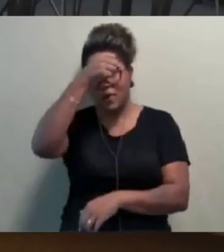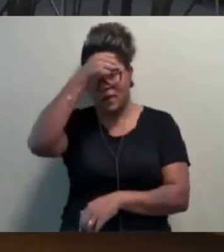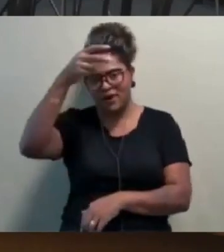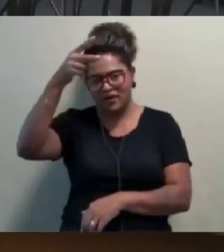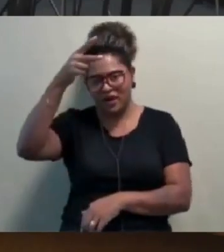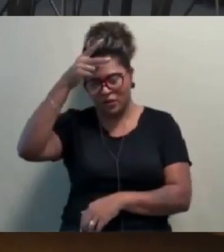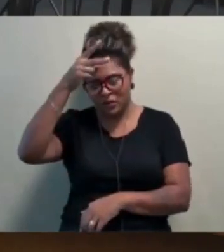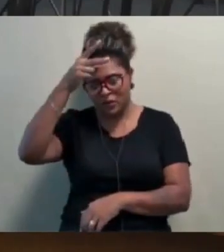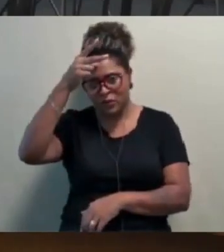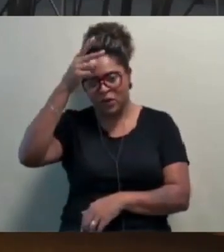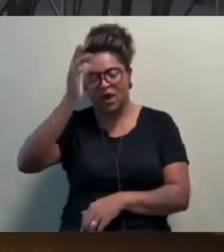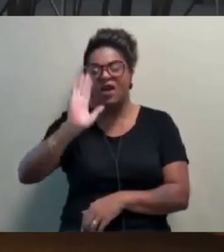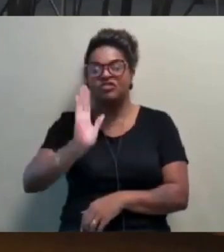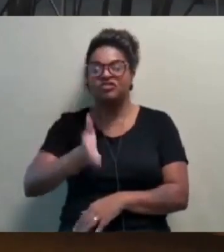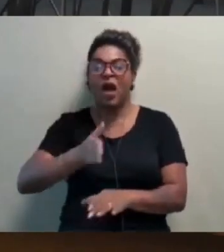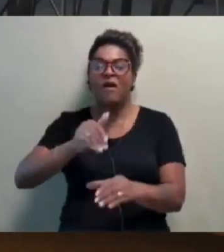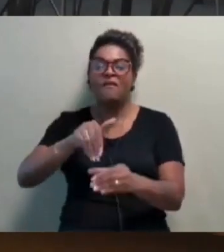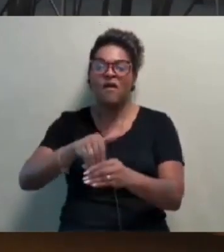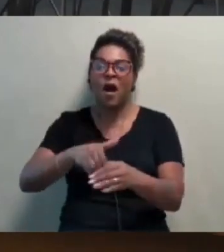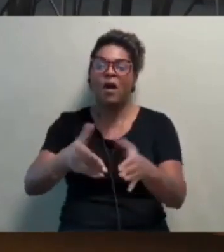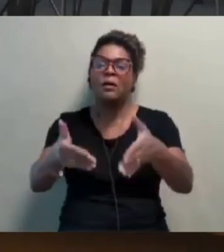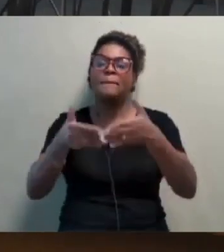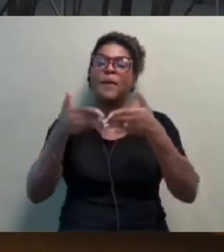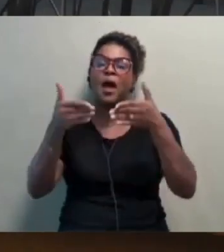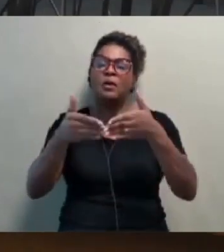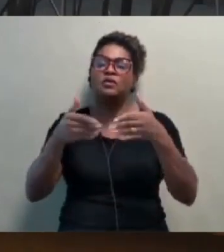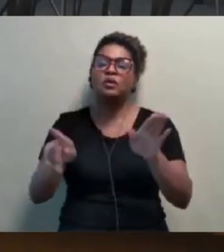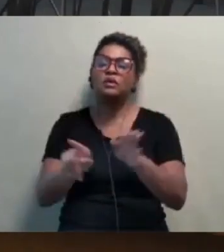o meu voto e já pedindo também, já fazendo o meu